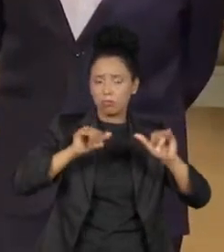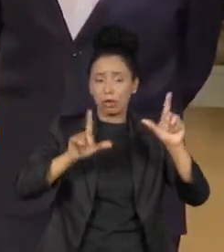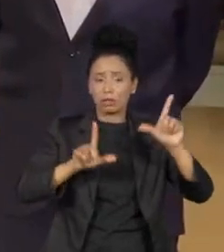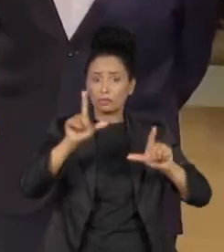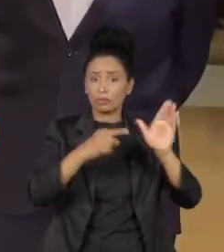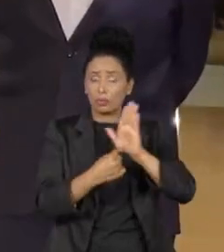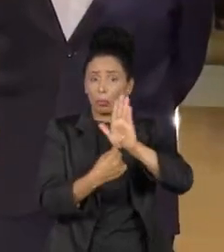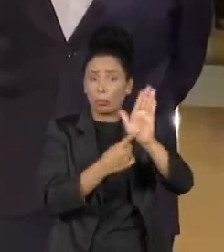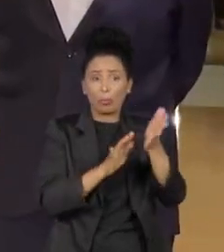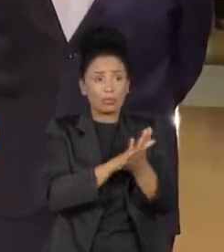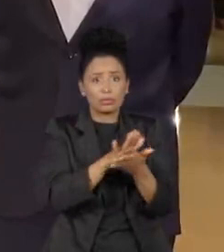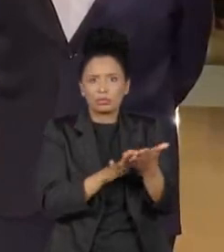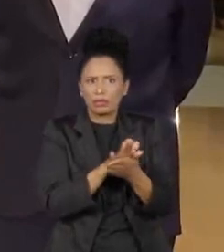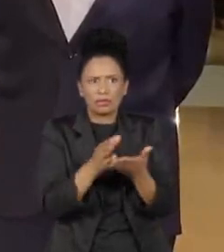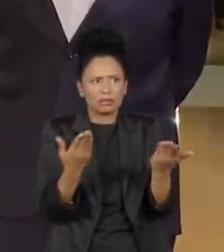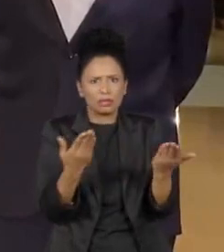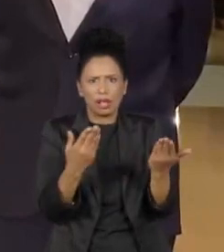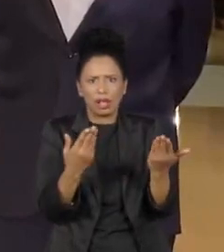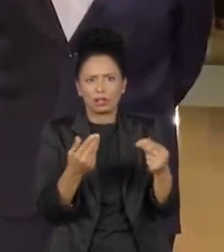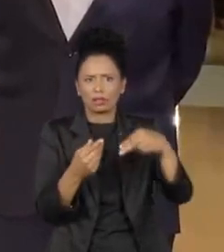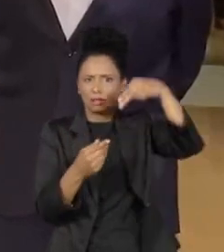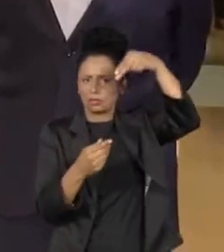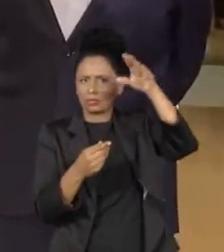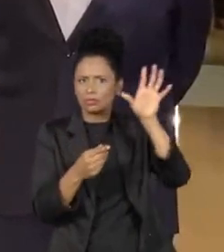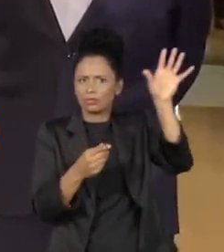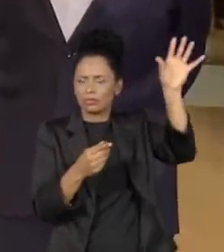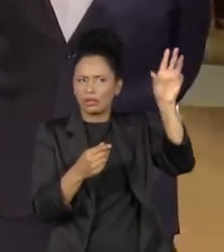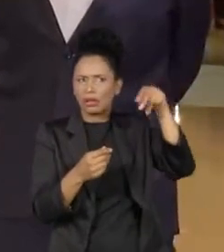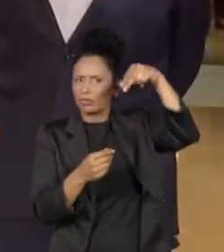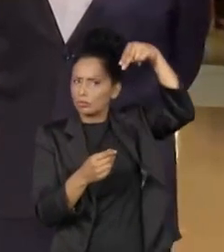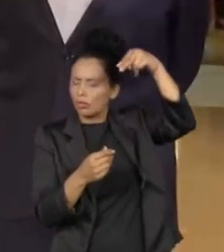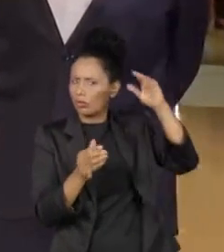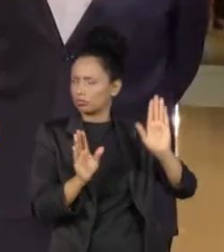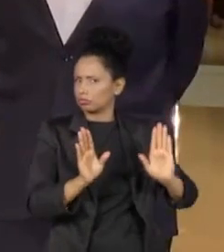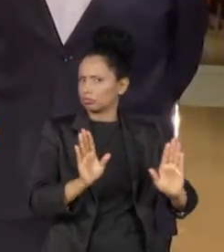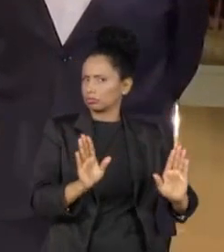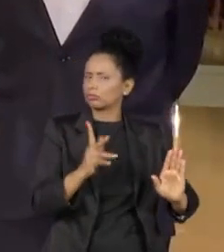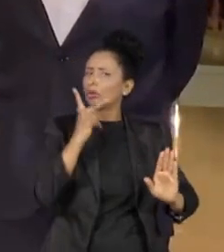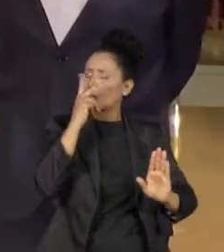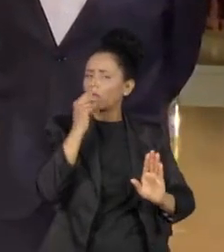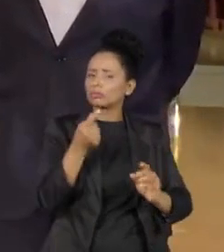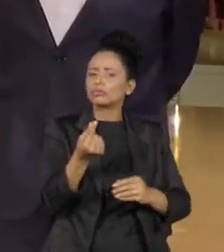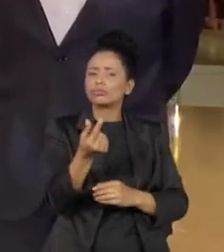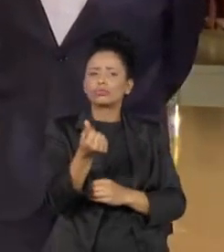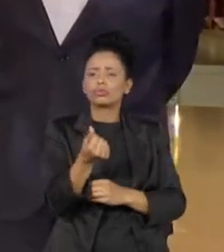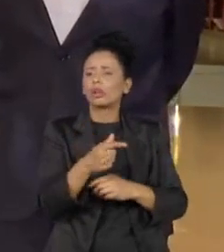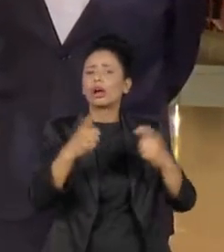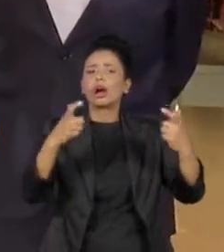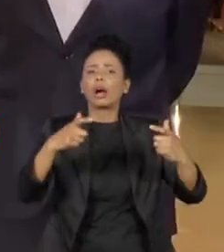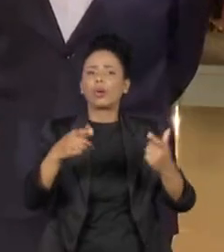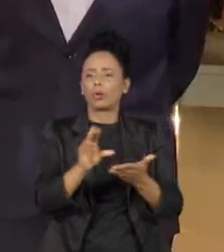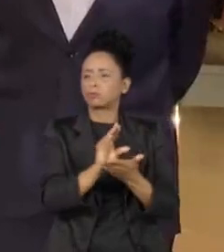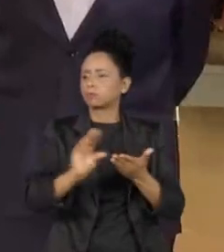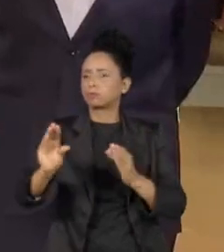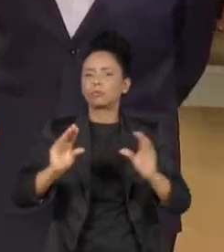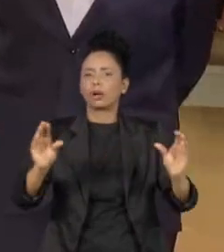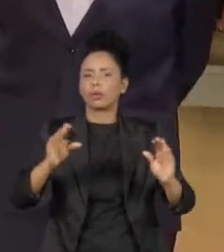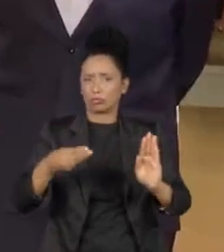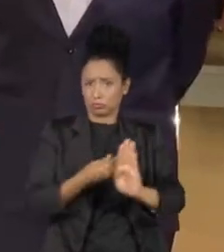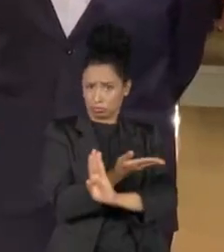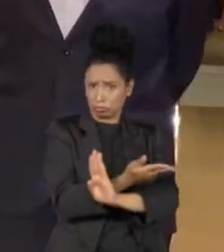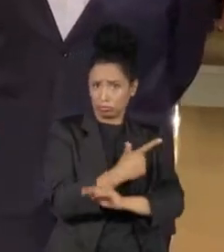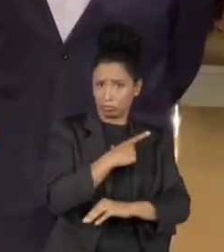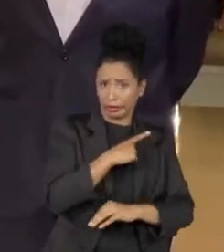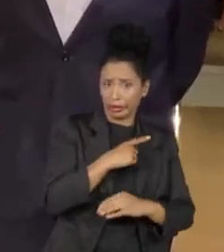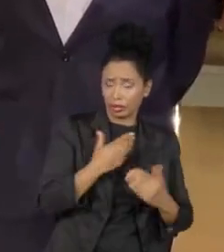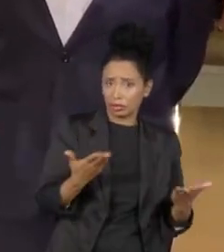empresas para fazer auditoria. Inclusive, temos duas auditorias contratadas e uma terceira em via de contratação. No